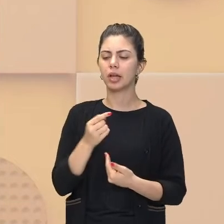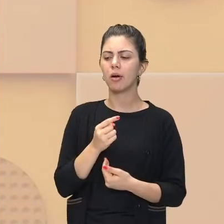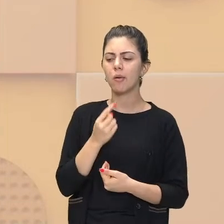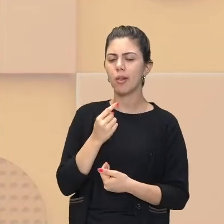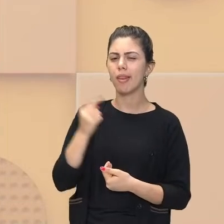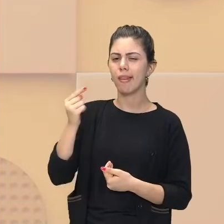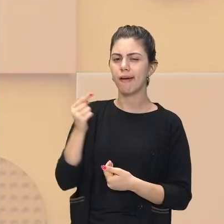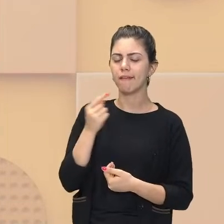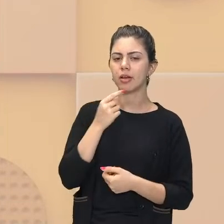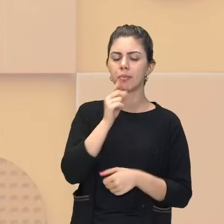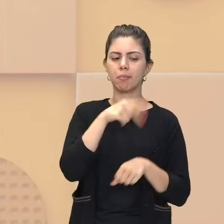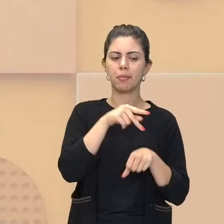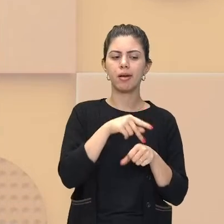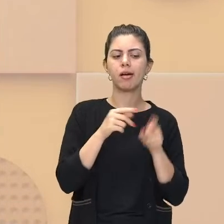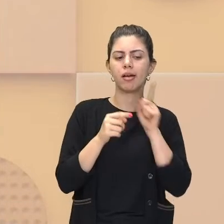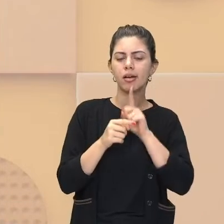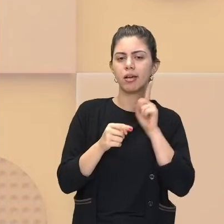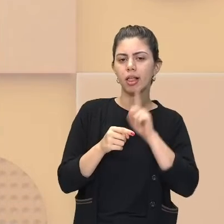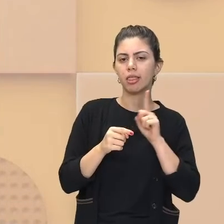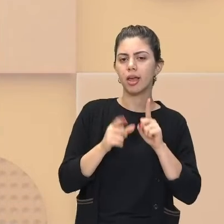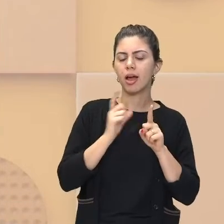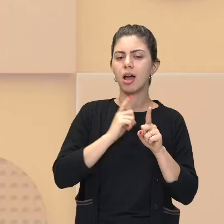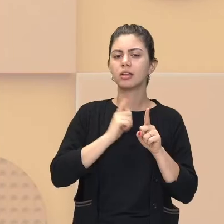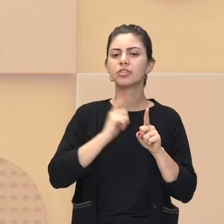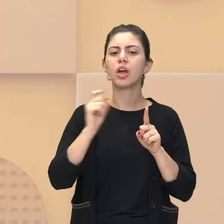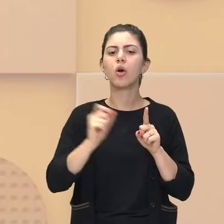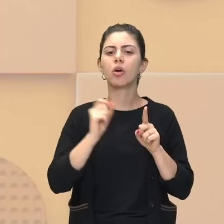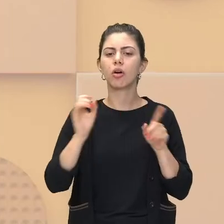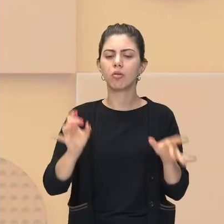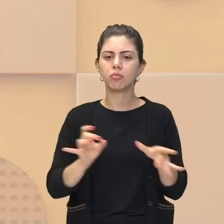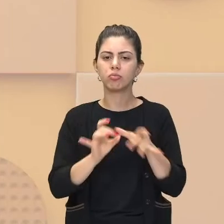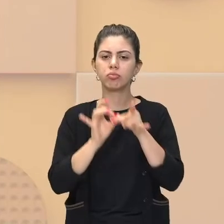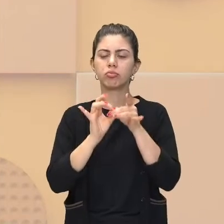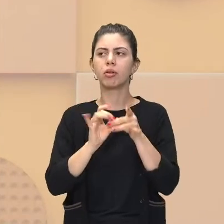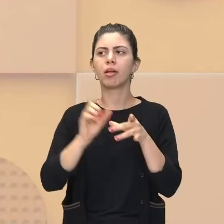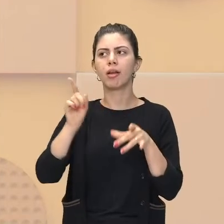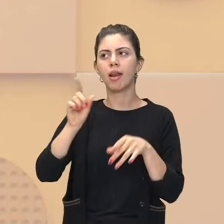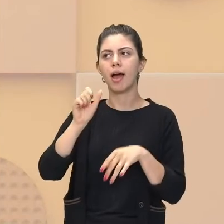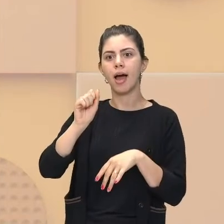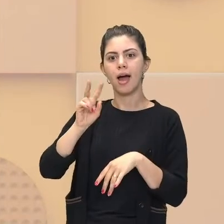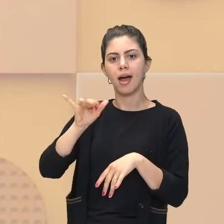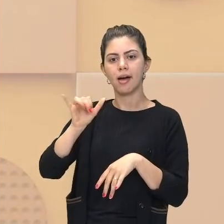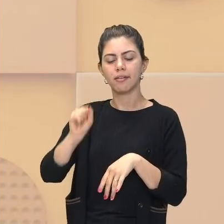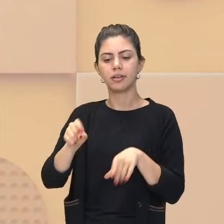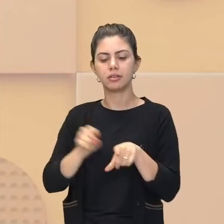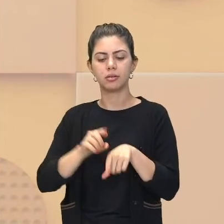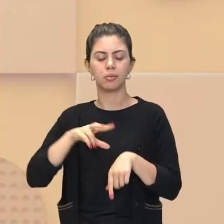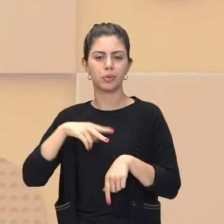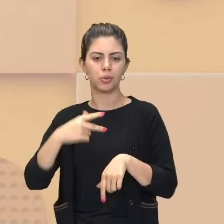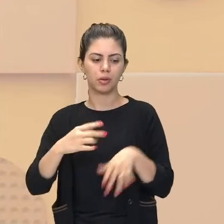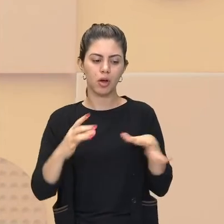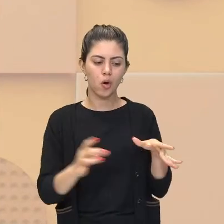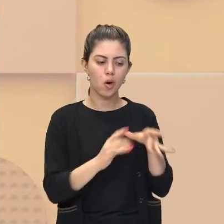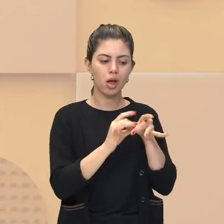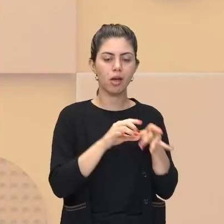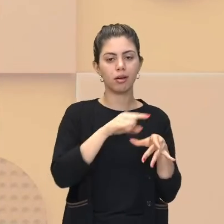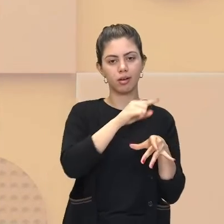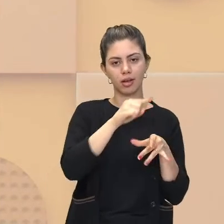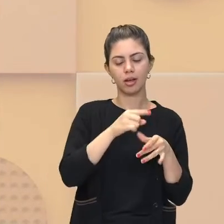como a Inglaterra tinha já uma ligação com a dinastia de Avis, com os portugueses, eles vão